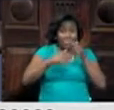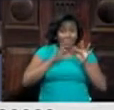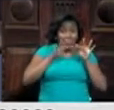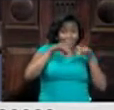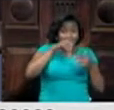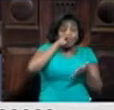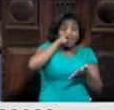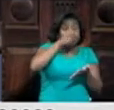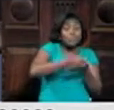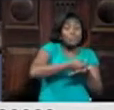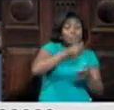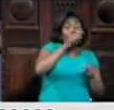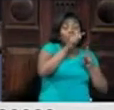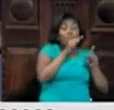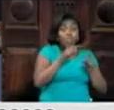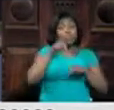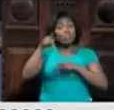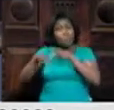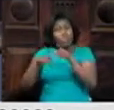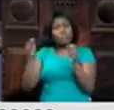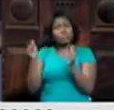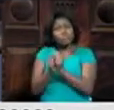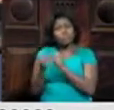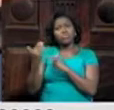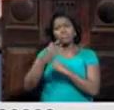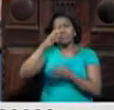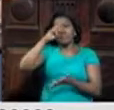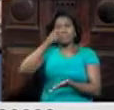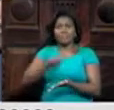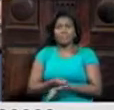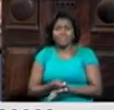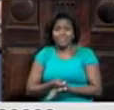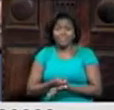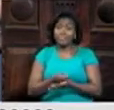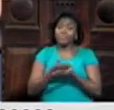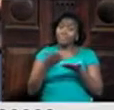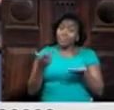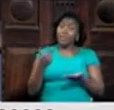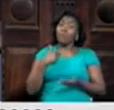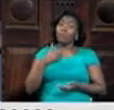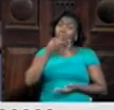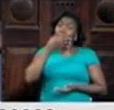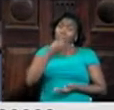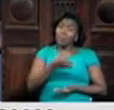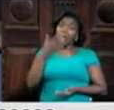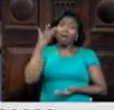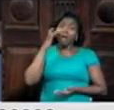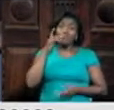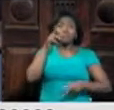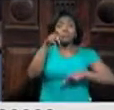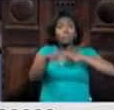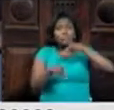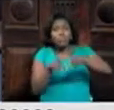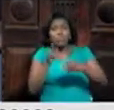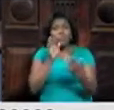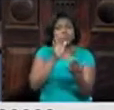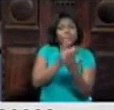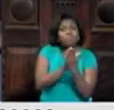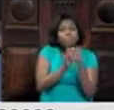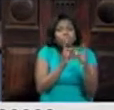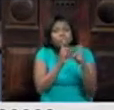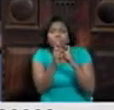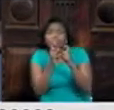melhor reforma. Por isso defendo uma ampla consulta popular encerrada com plebiscito